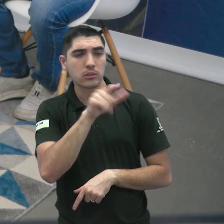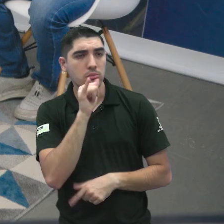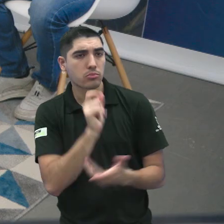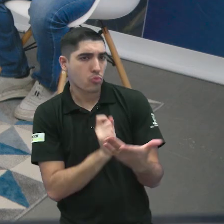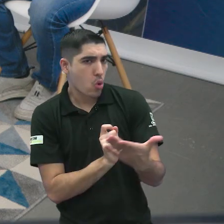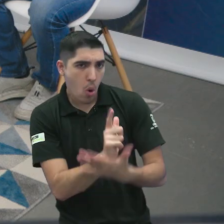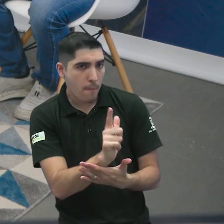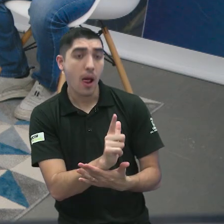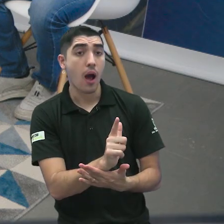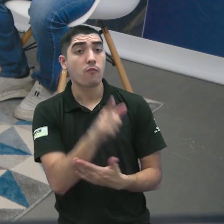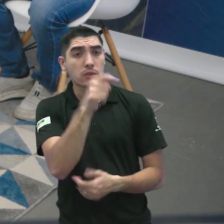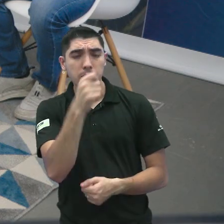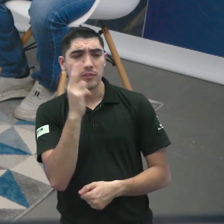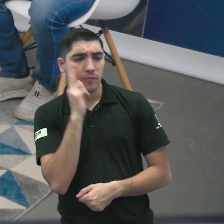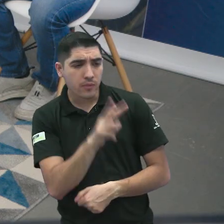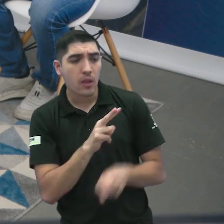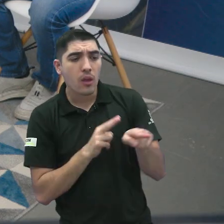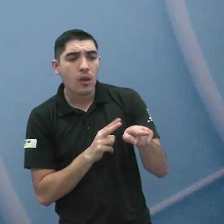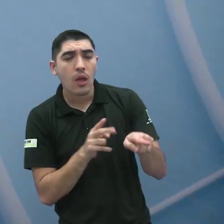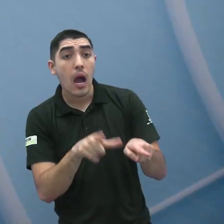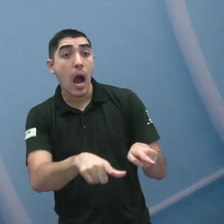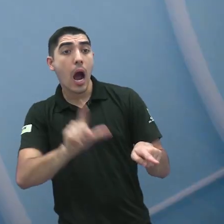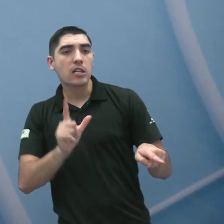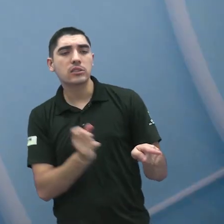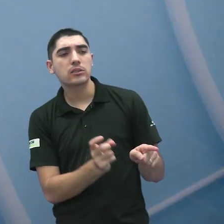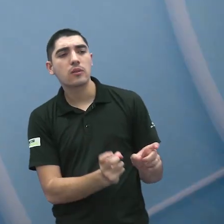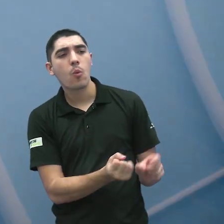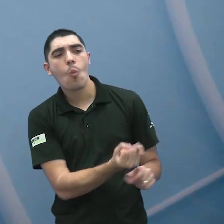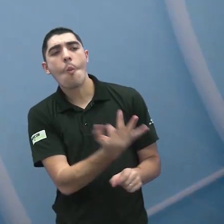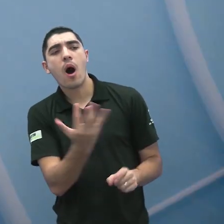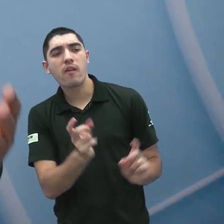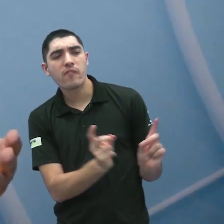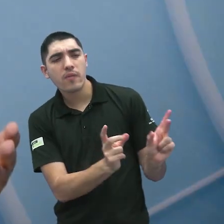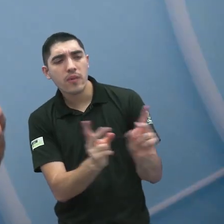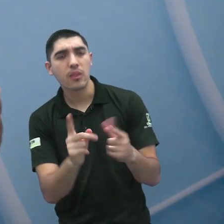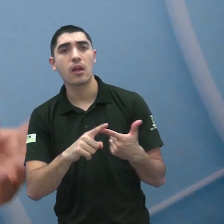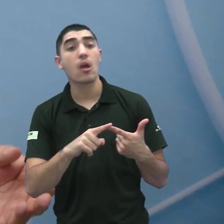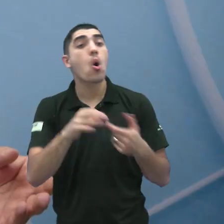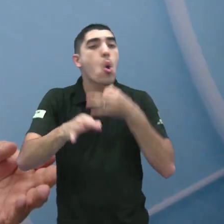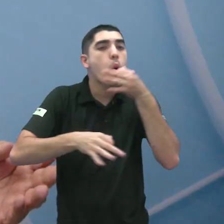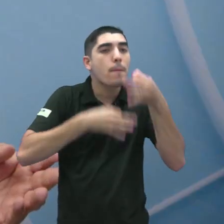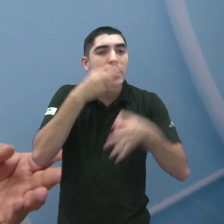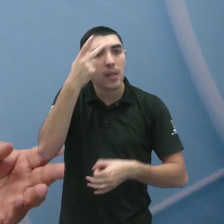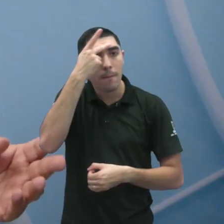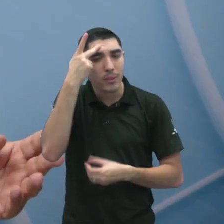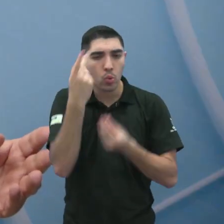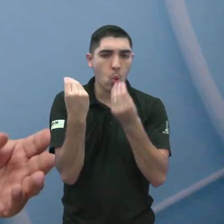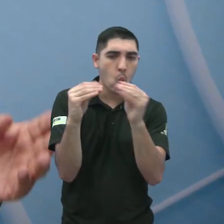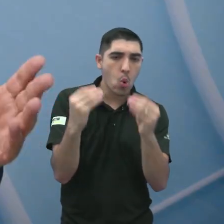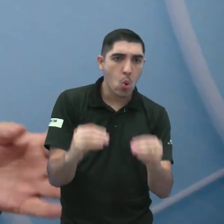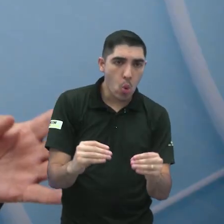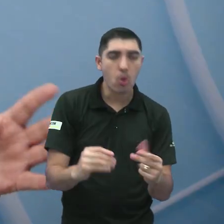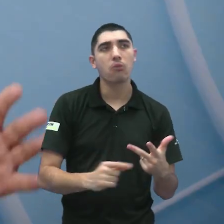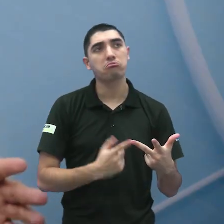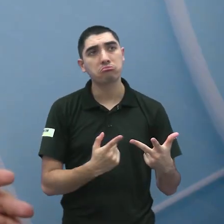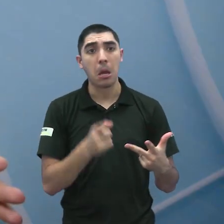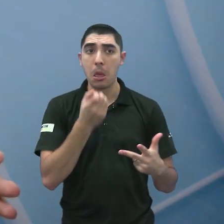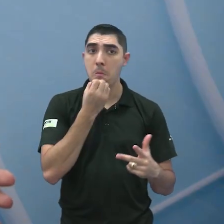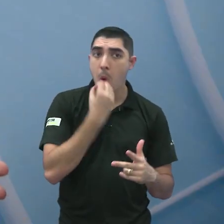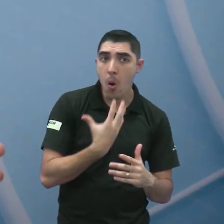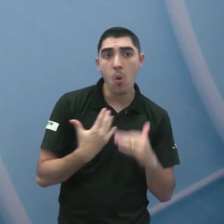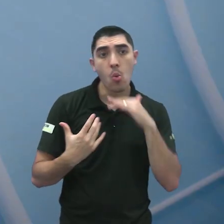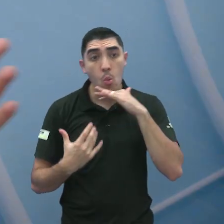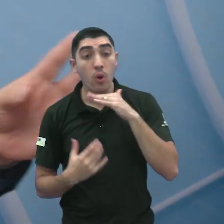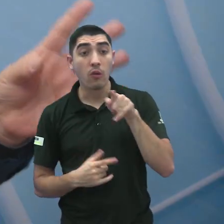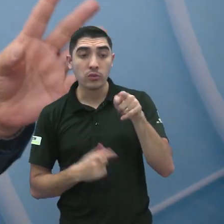comprar, olhar quantos produtos já foram vendidos, comentários positivos, né? Como o produto chegou para aquele